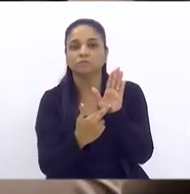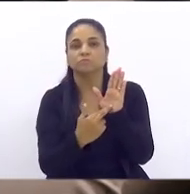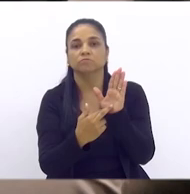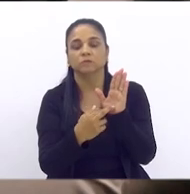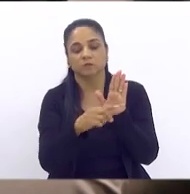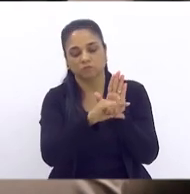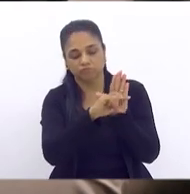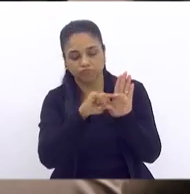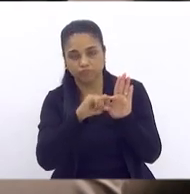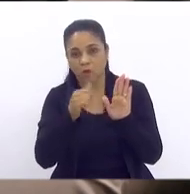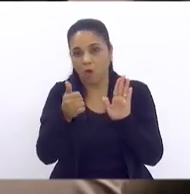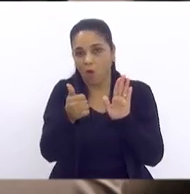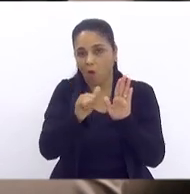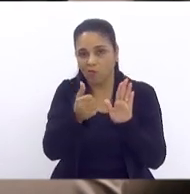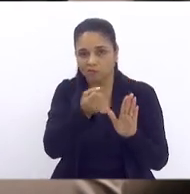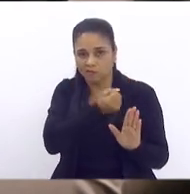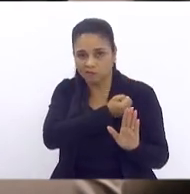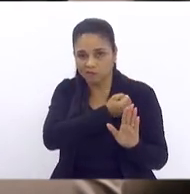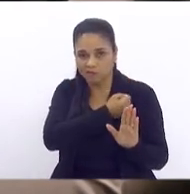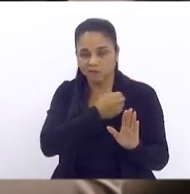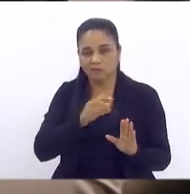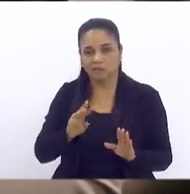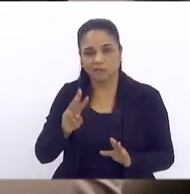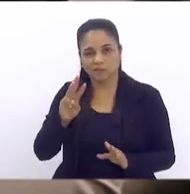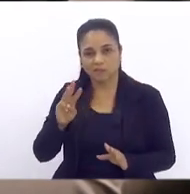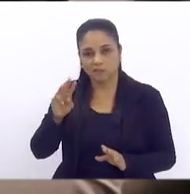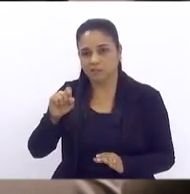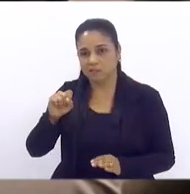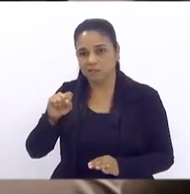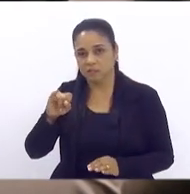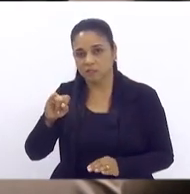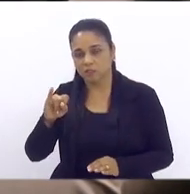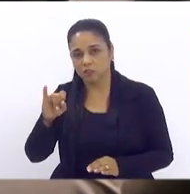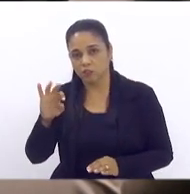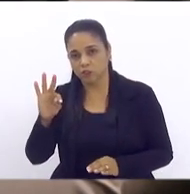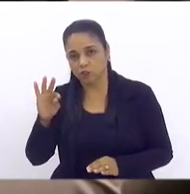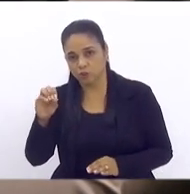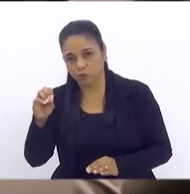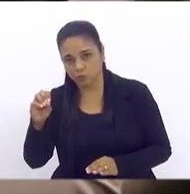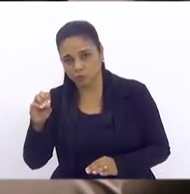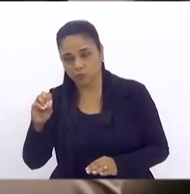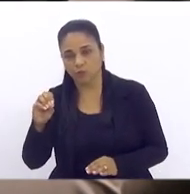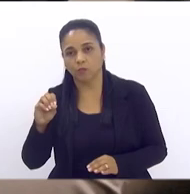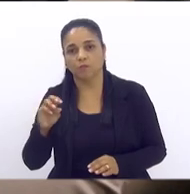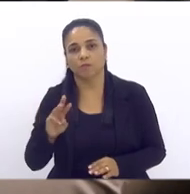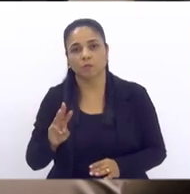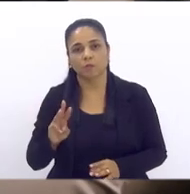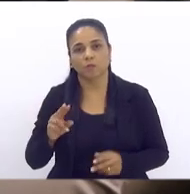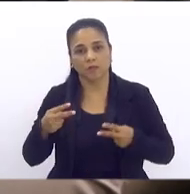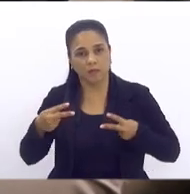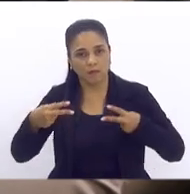11, que pode ser acessada no sítio eletrônico da Diretoria de Portos e Costas pelo link